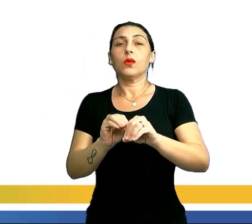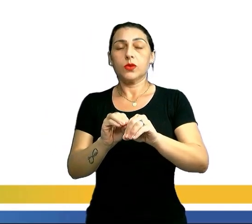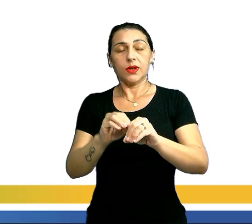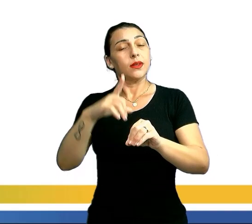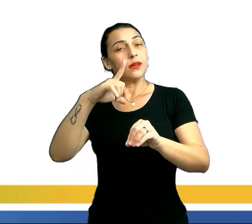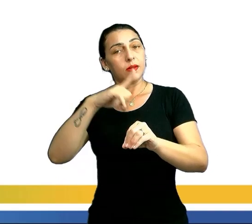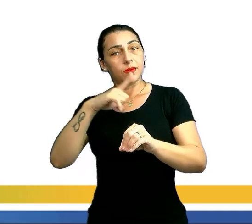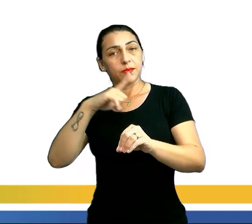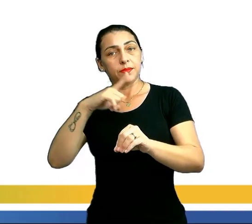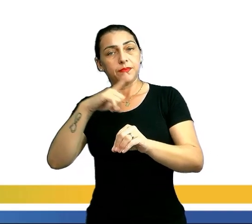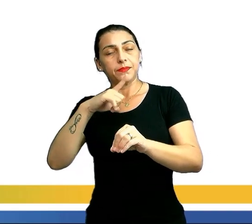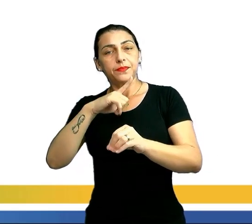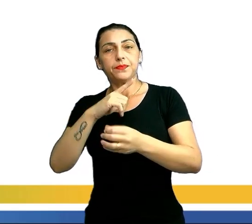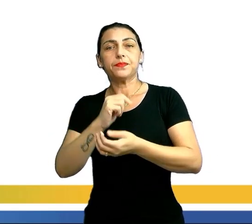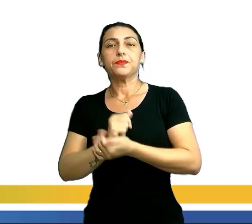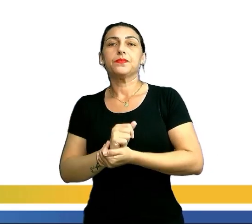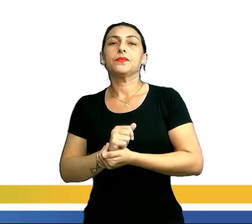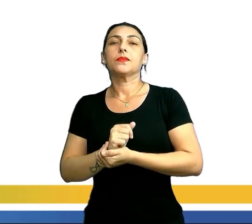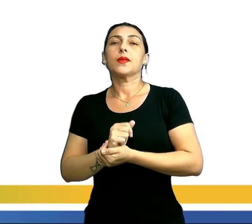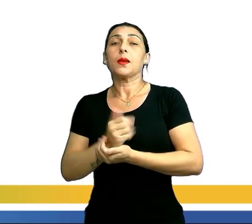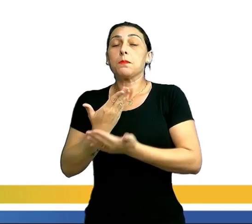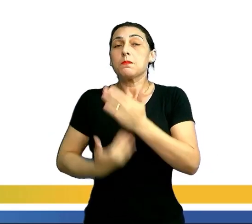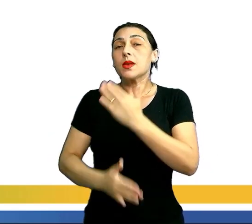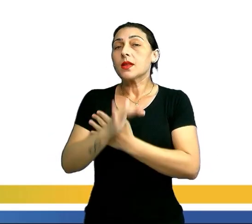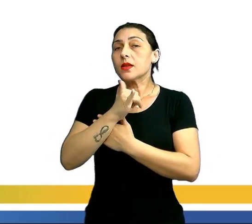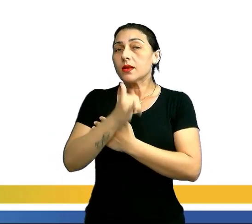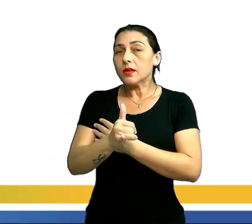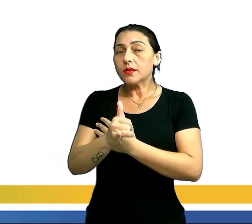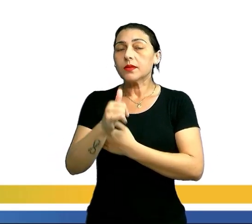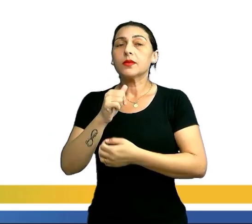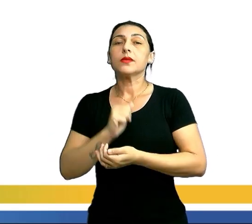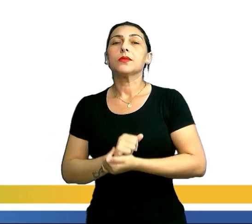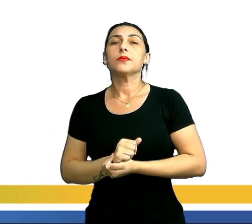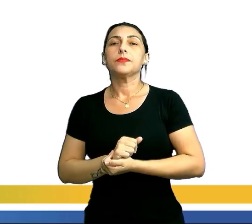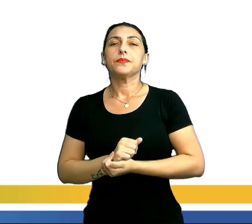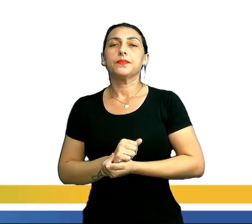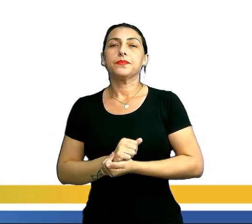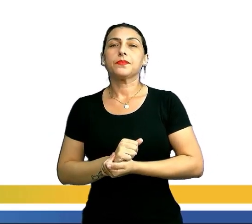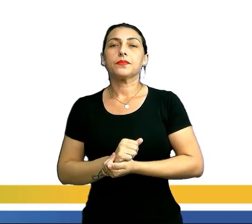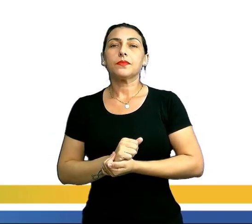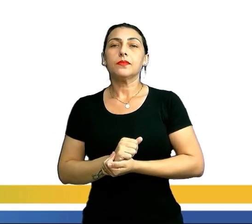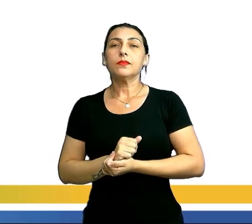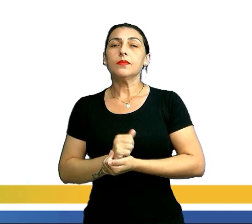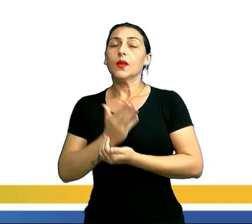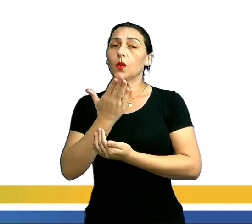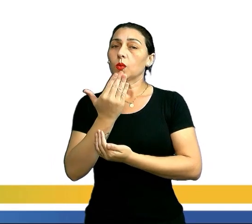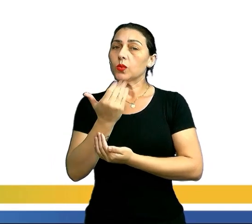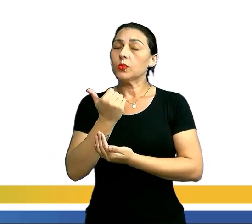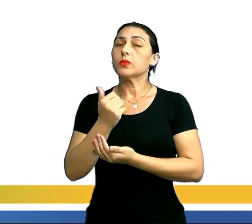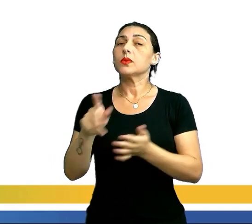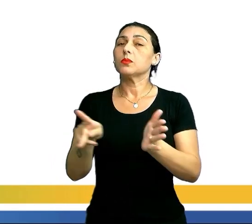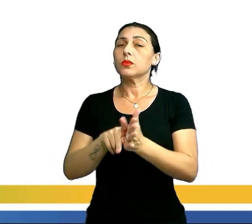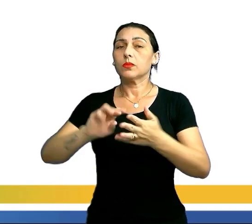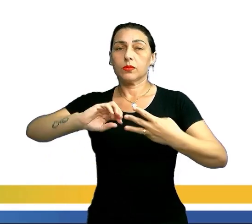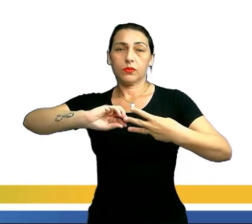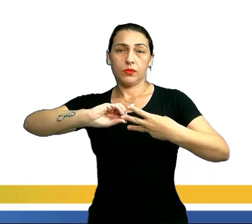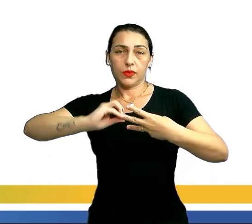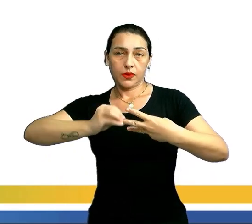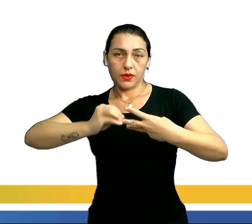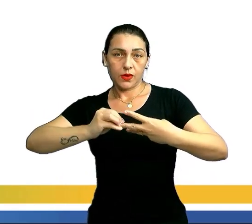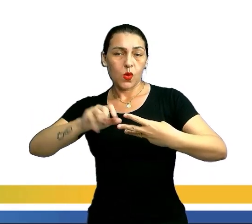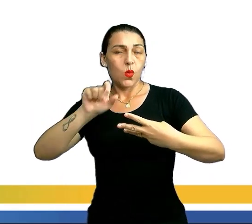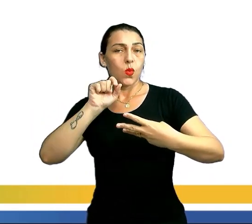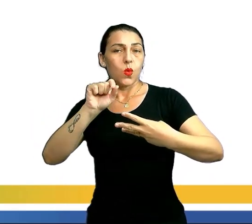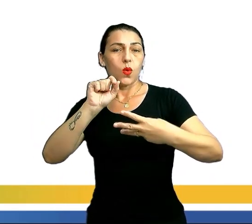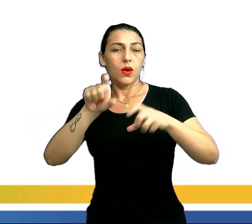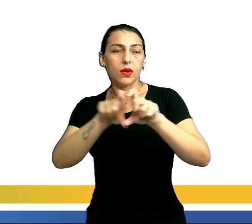que envolve gasto de energia. Tá? Uma digestão intracelular, o